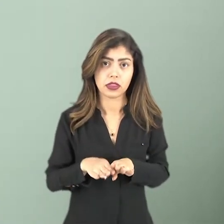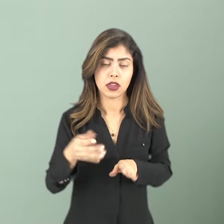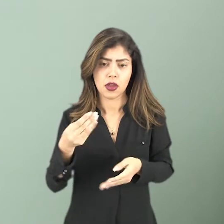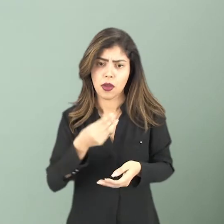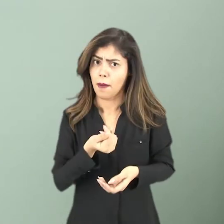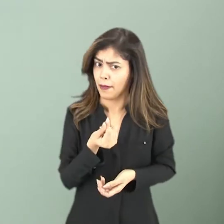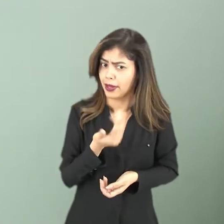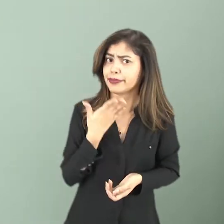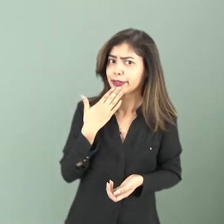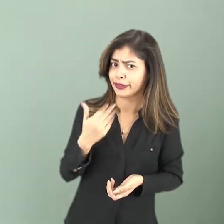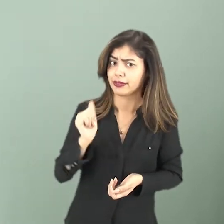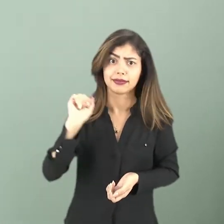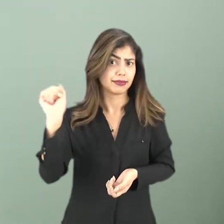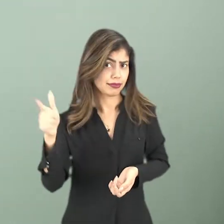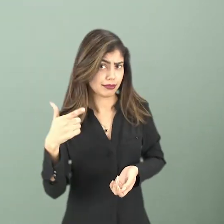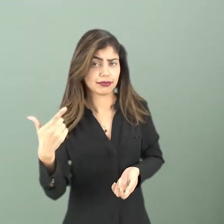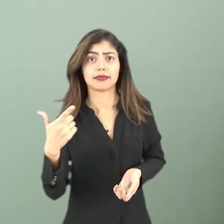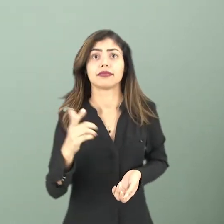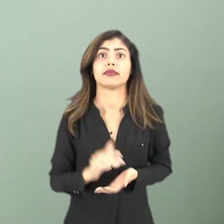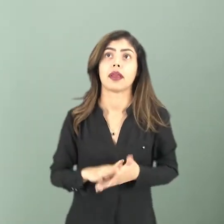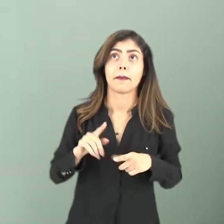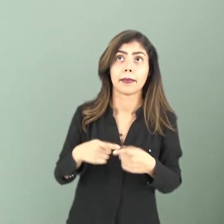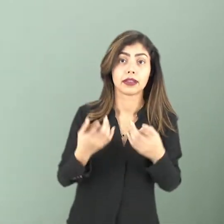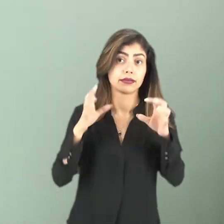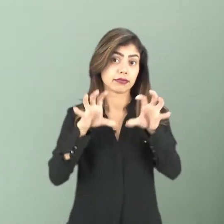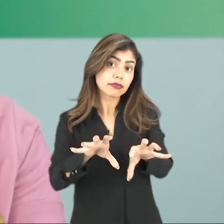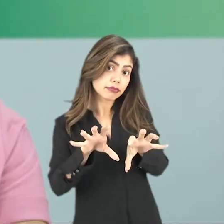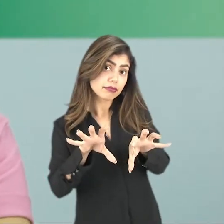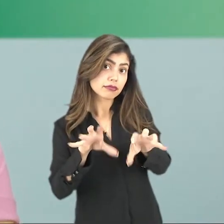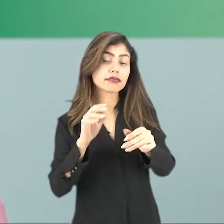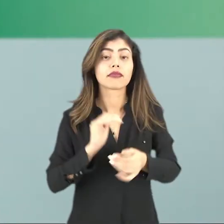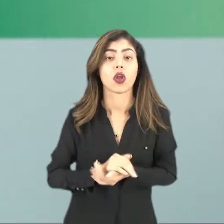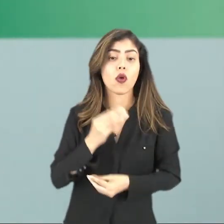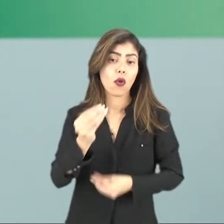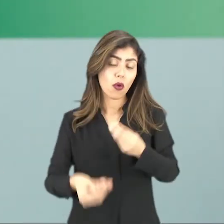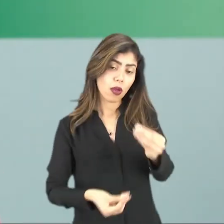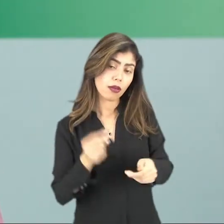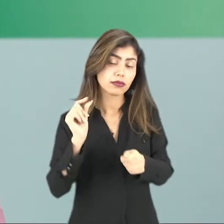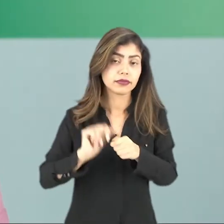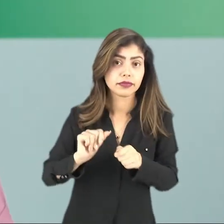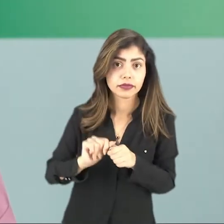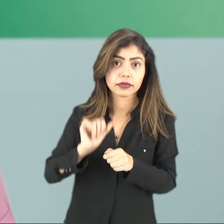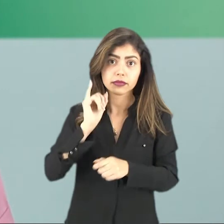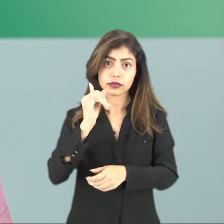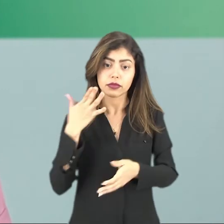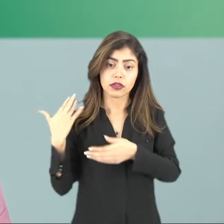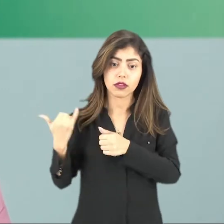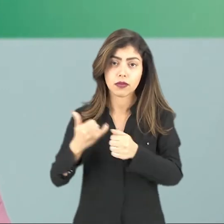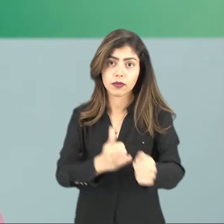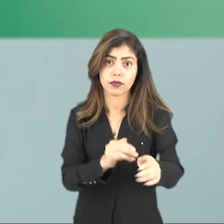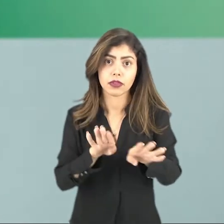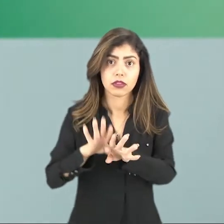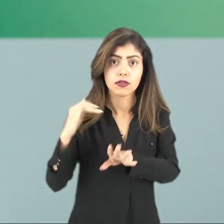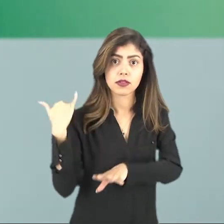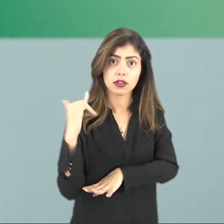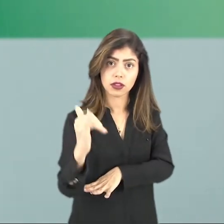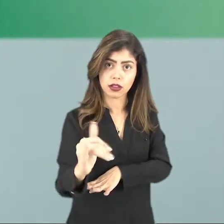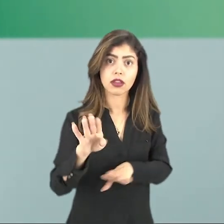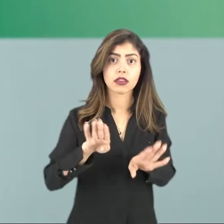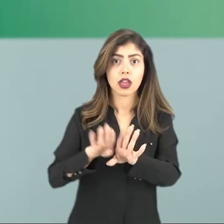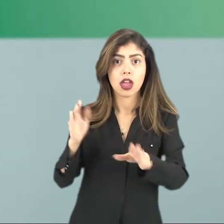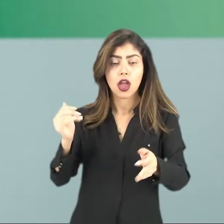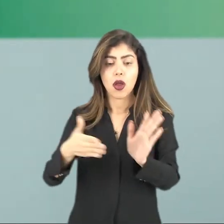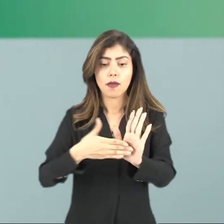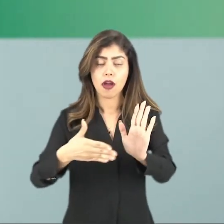mais acessível do que outros. Mas assim, como que funciona? Se eles são condutores, os elétrons que